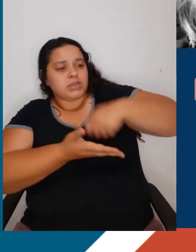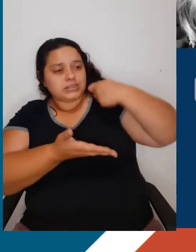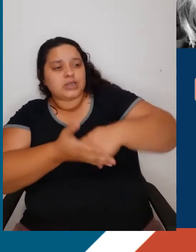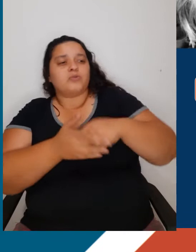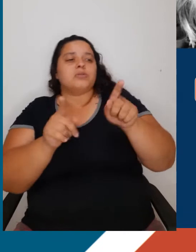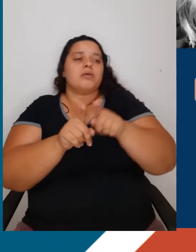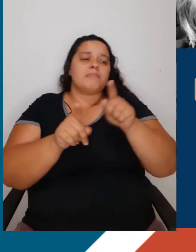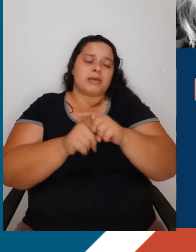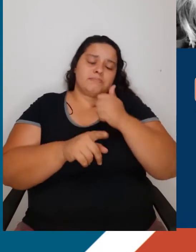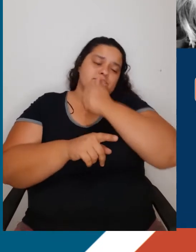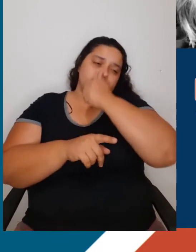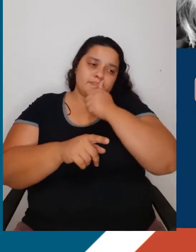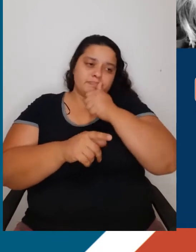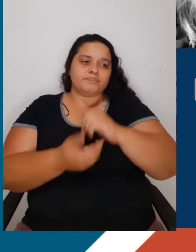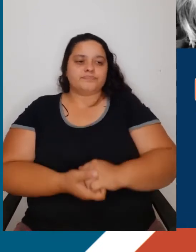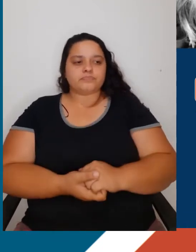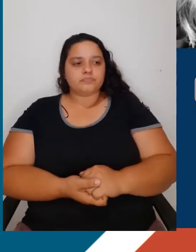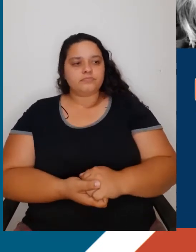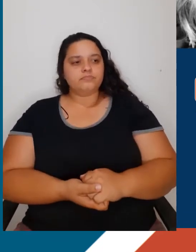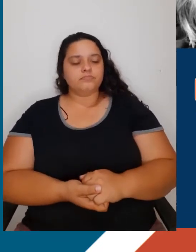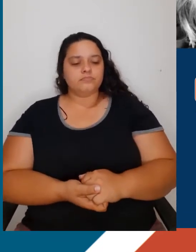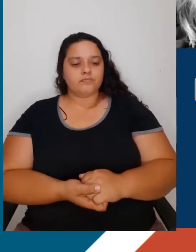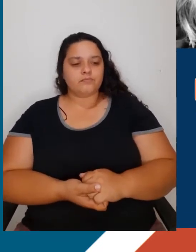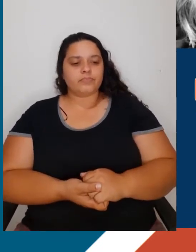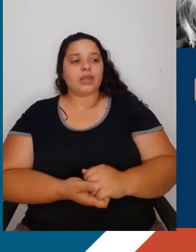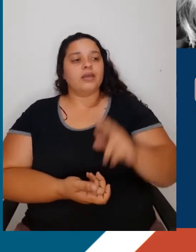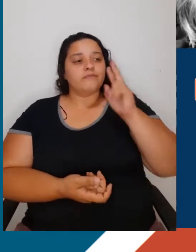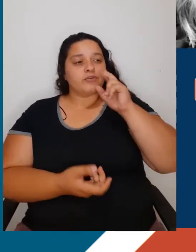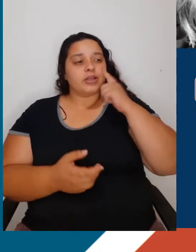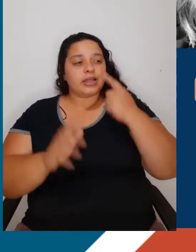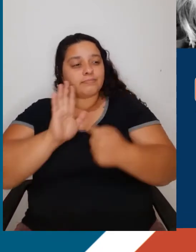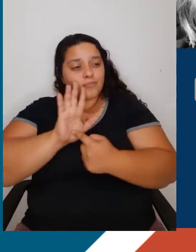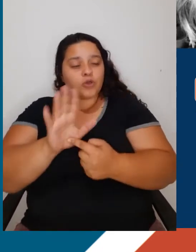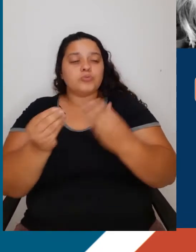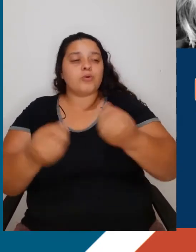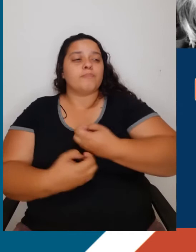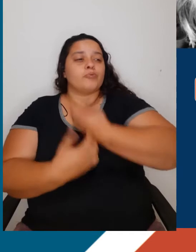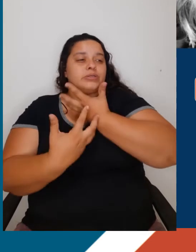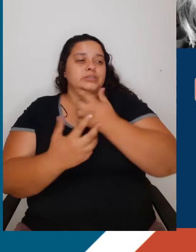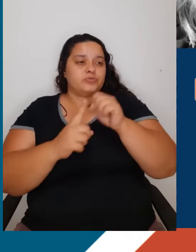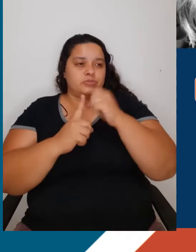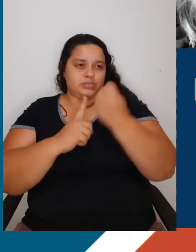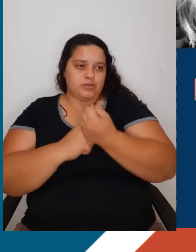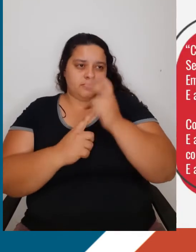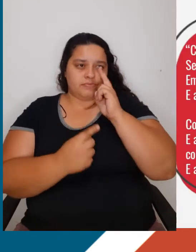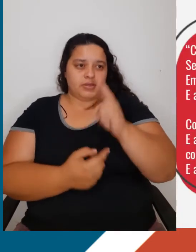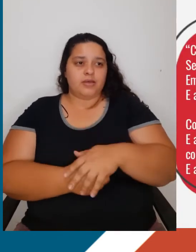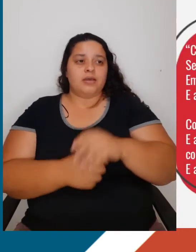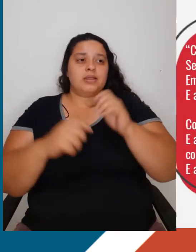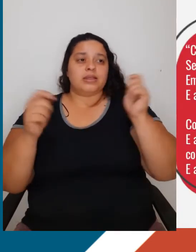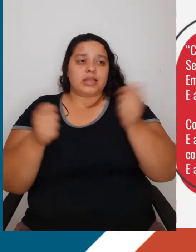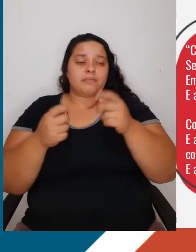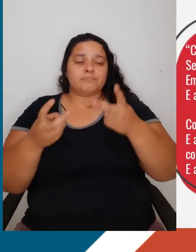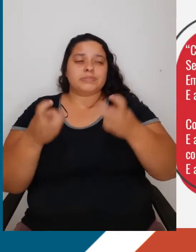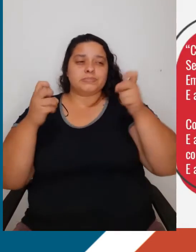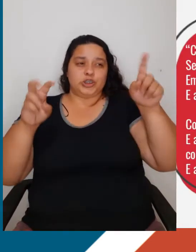e a miséria. O poema que analisaremos a seguir demonstra como aparece a tendência da poesia social em suas obras. Pode-se